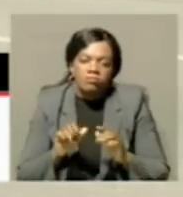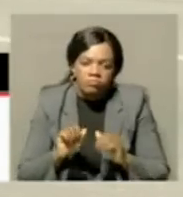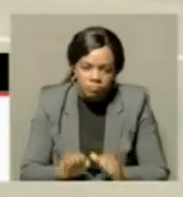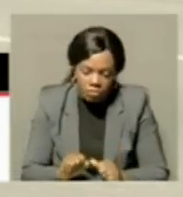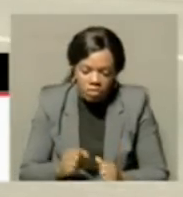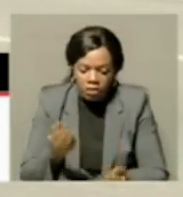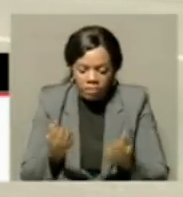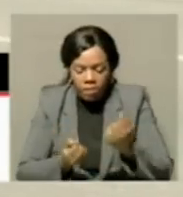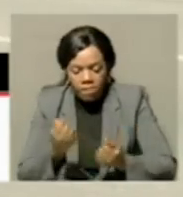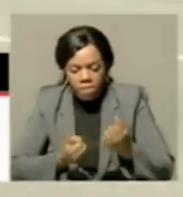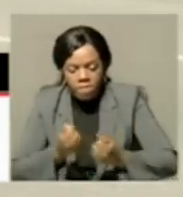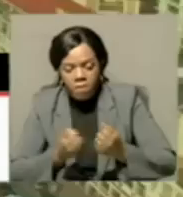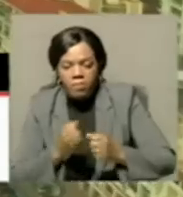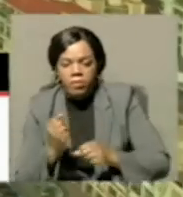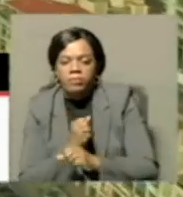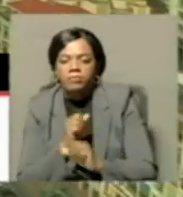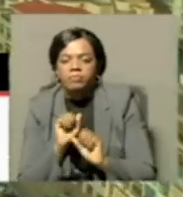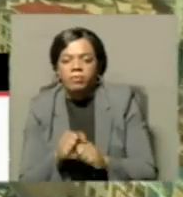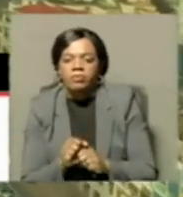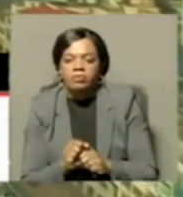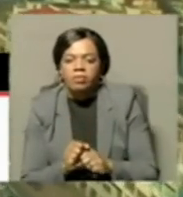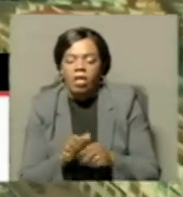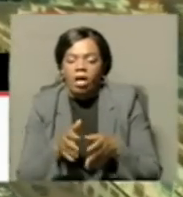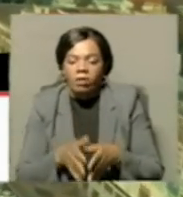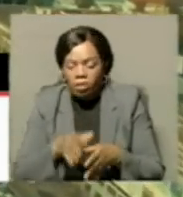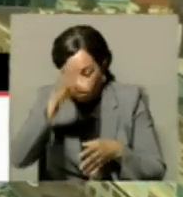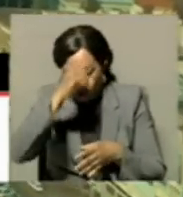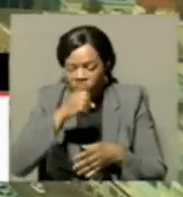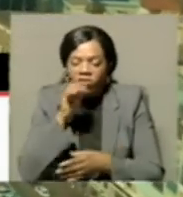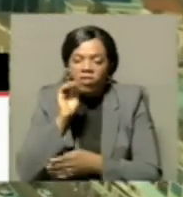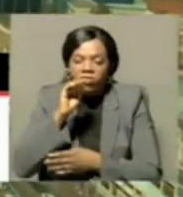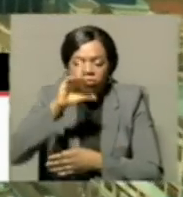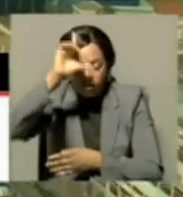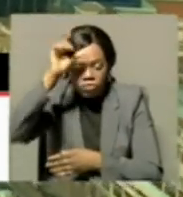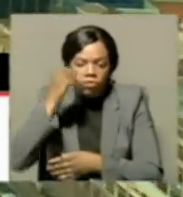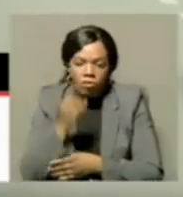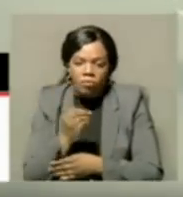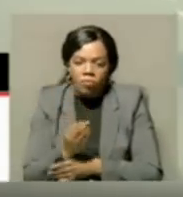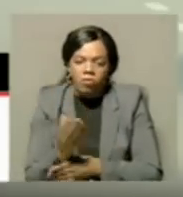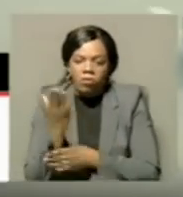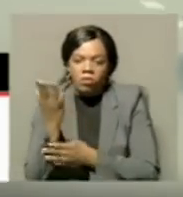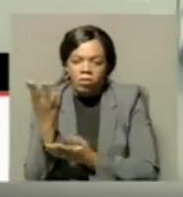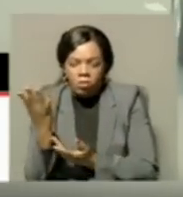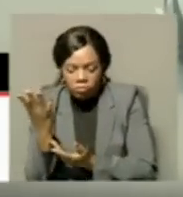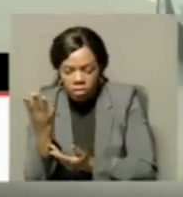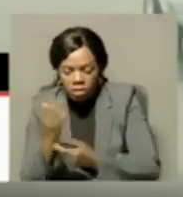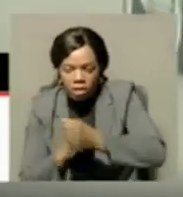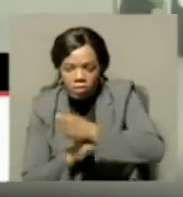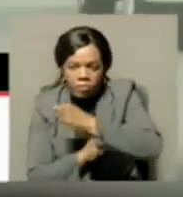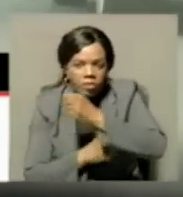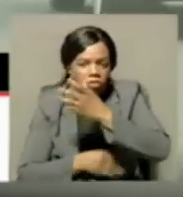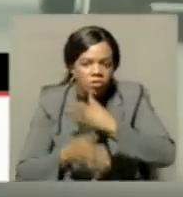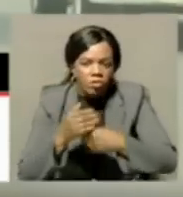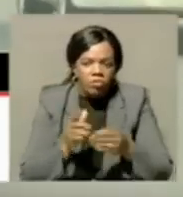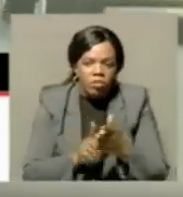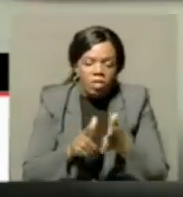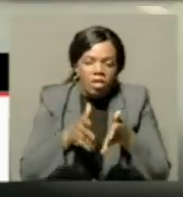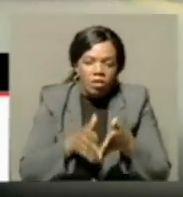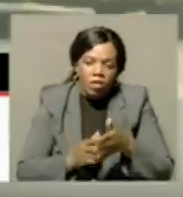e a fazerem exercer a sua atividade. O Governo Provincial de Luanda espera pela contribuição de todos para o sucesso destas medidas